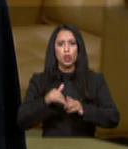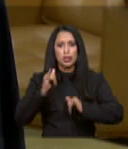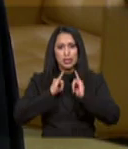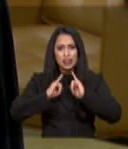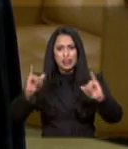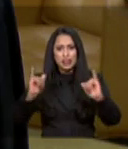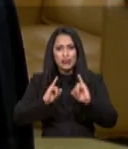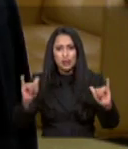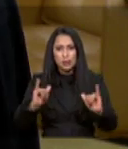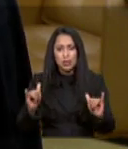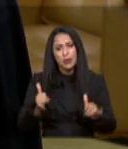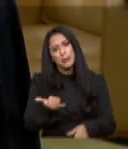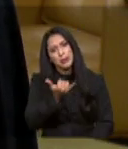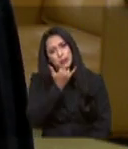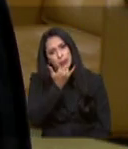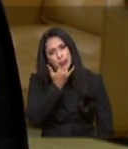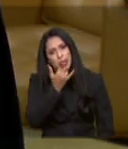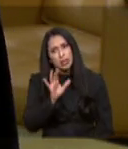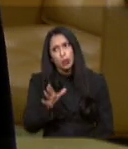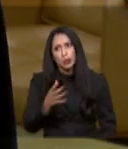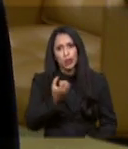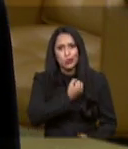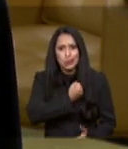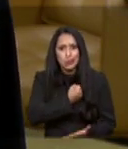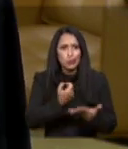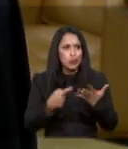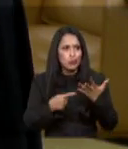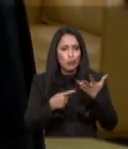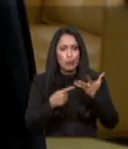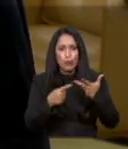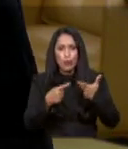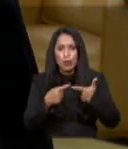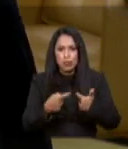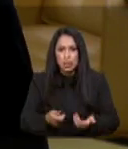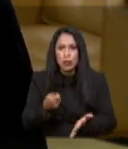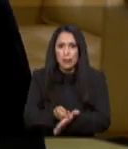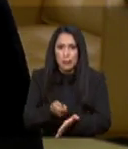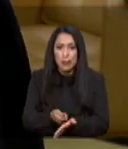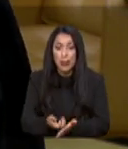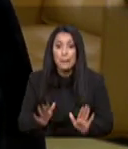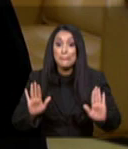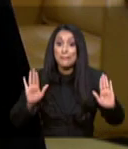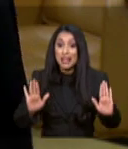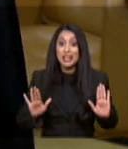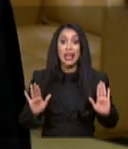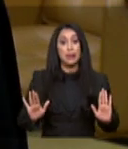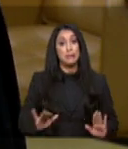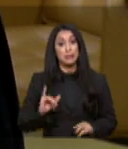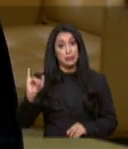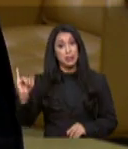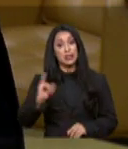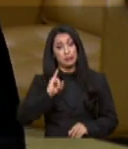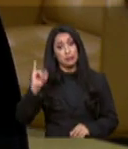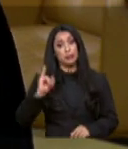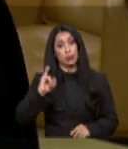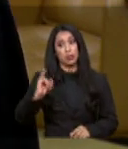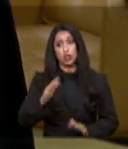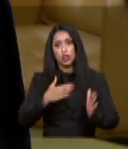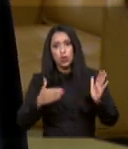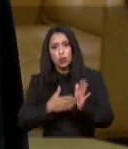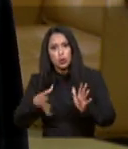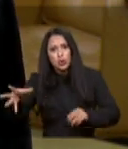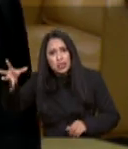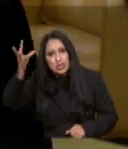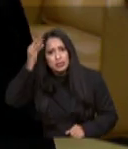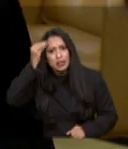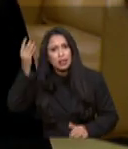pouco enfático nos números e muito minudente, mas é fundamental que todos entendamos exatamente o que vem